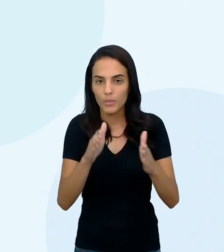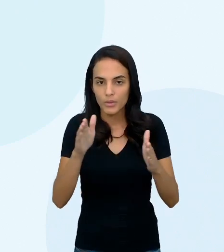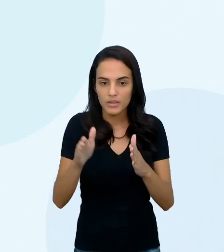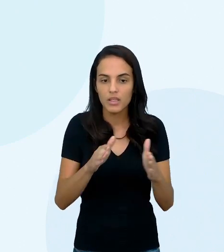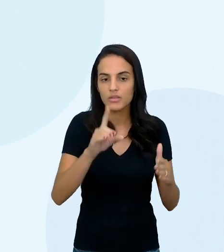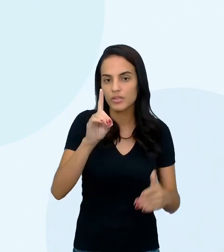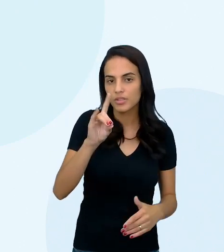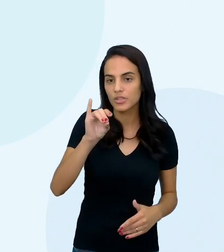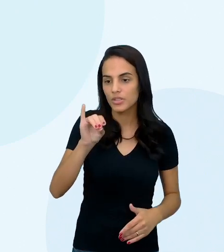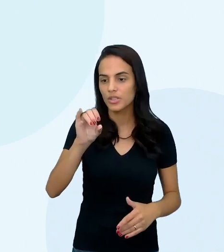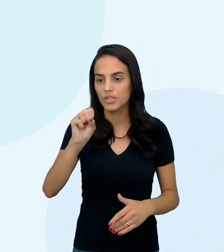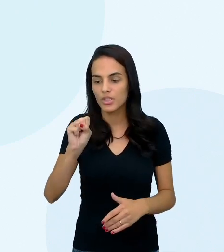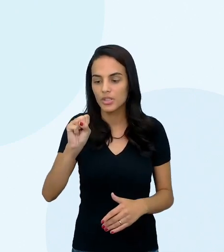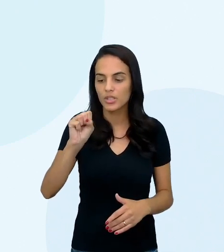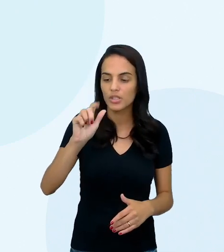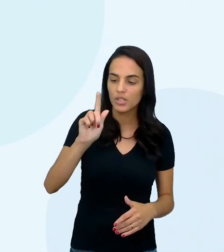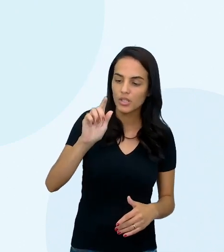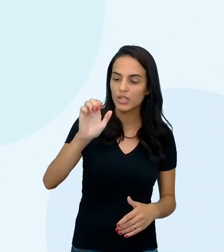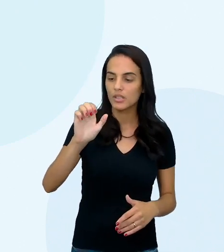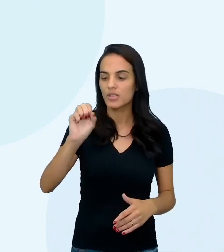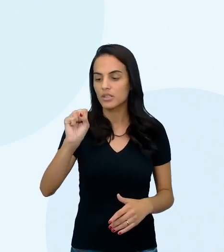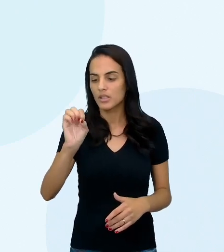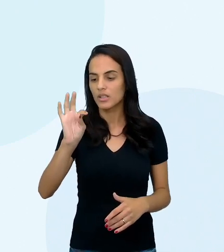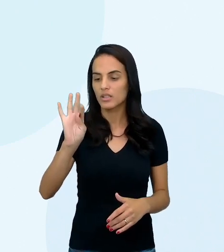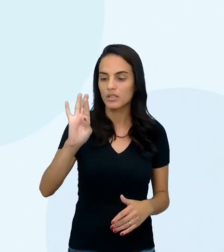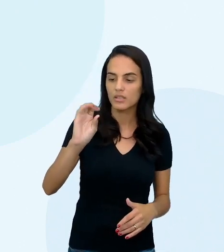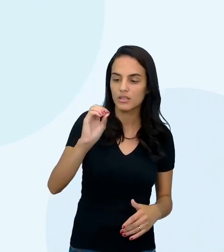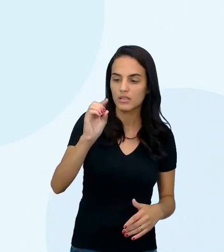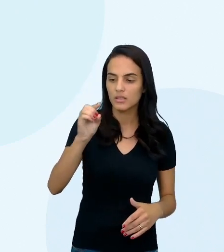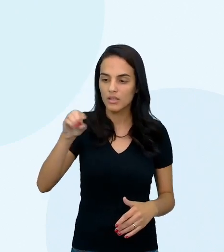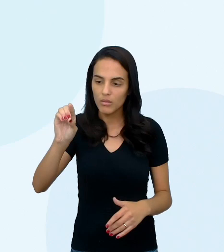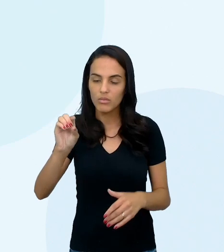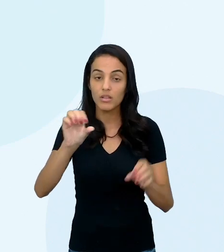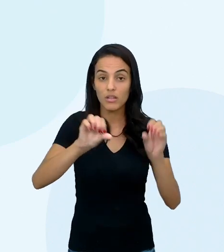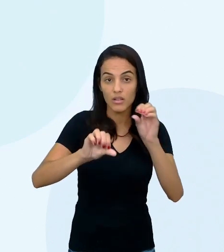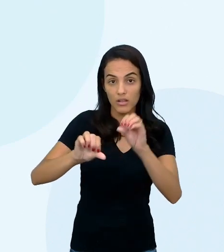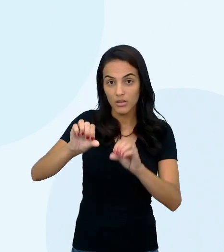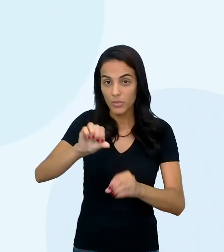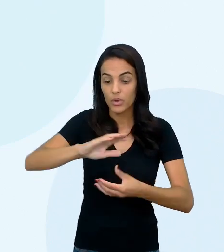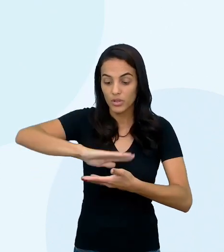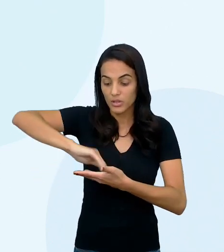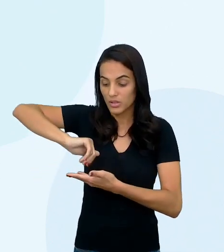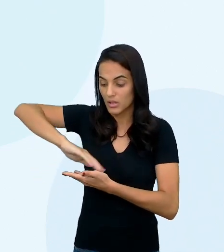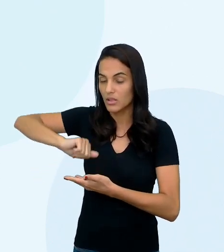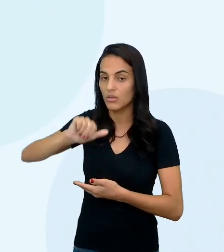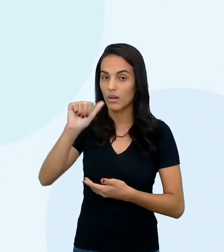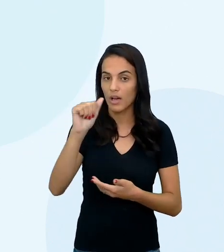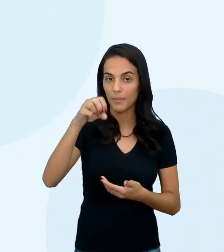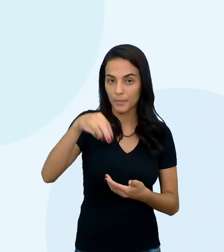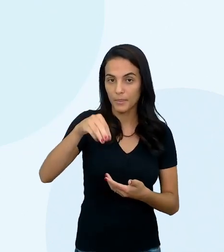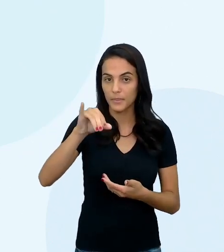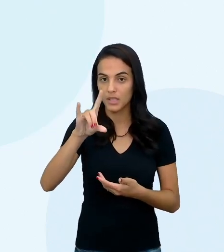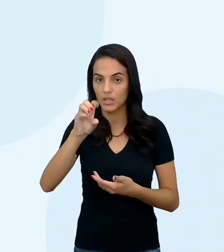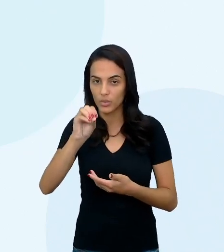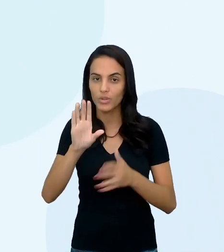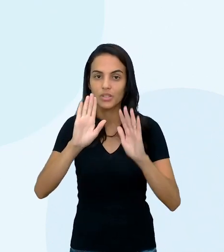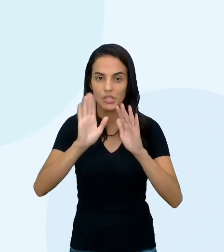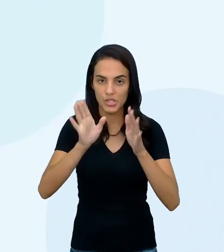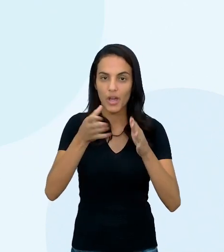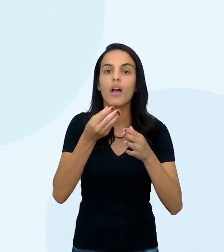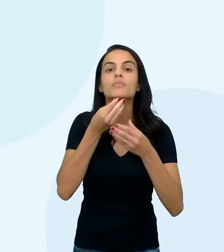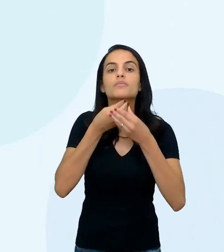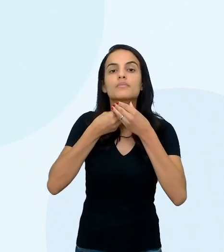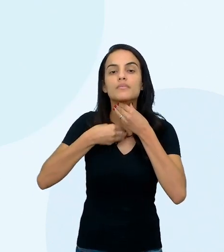digestão químico, né? Tirando, então, o amido, que já é digerido na boca, todos os